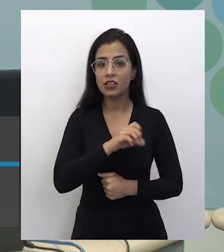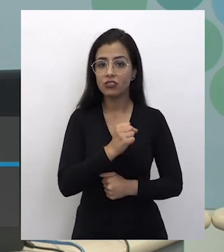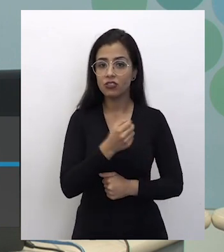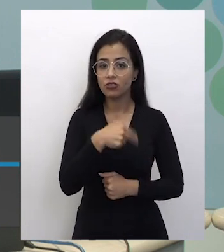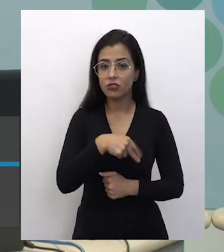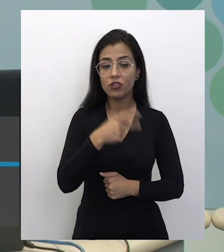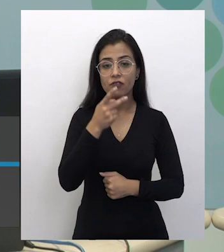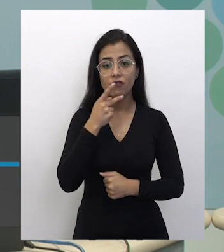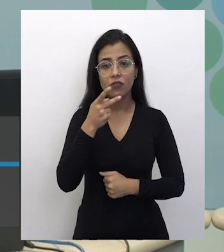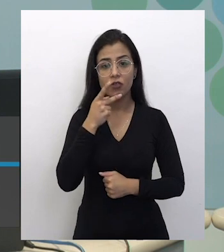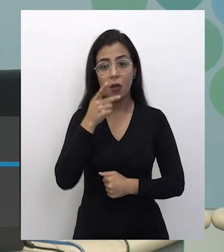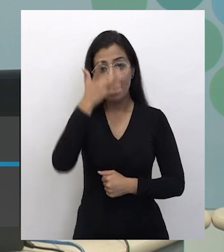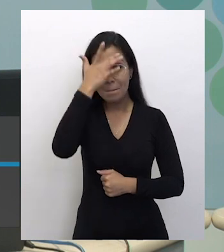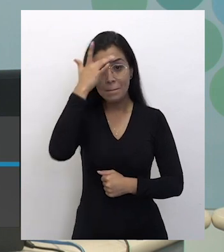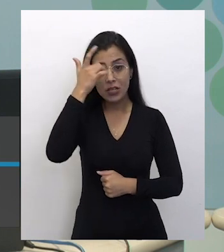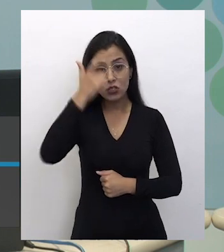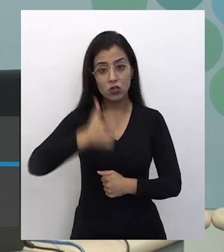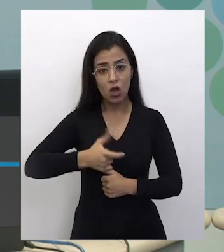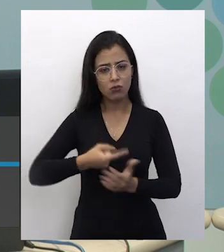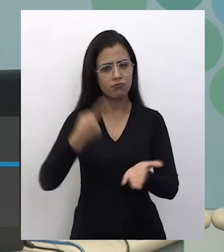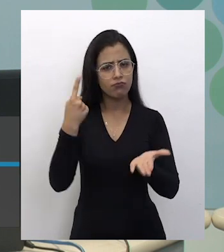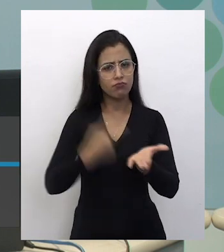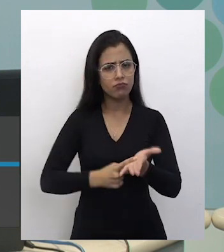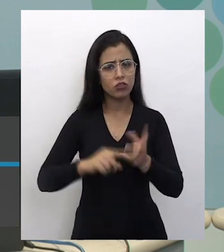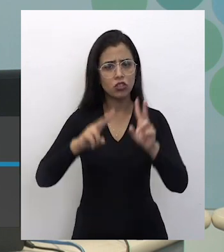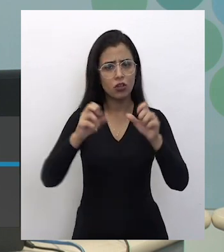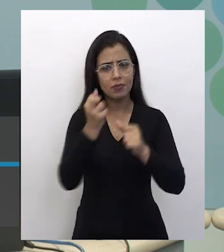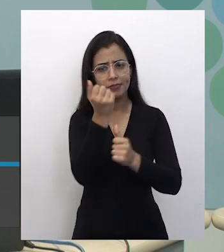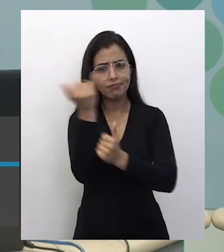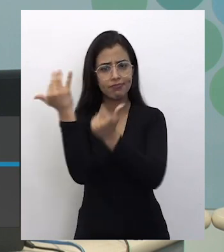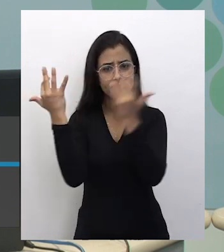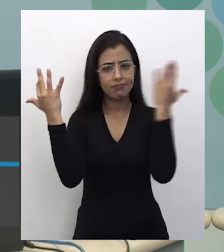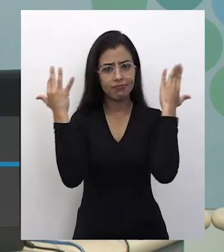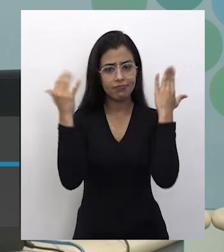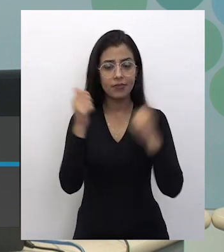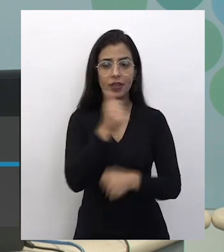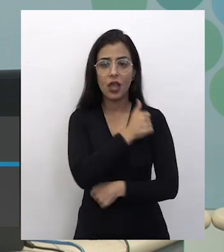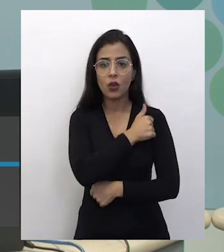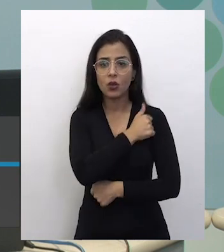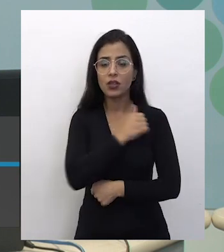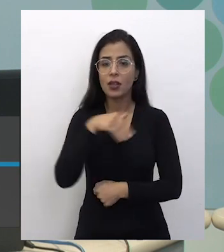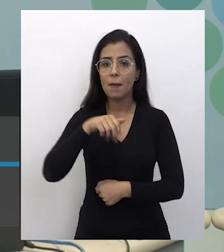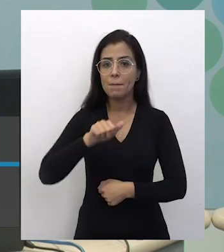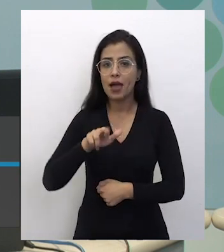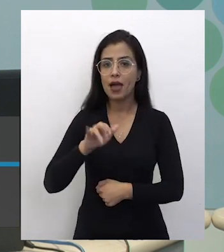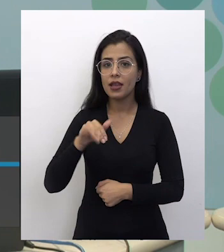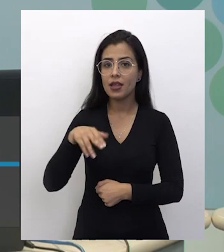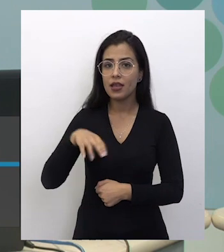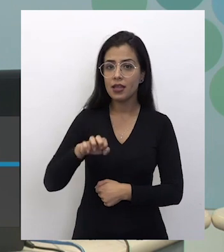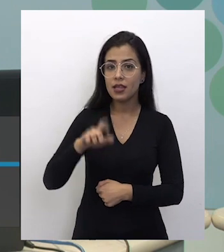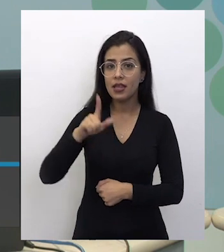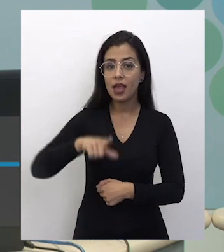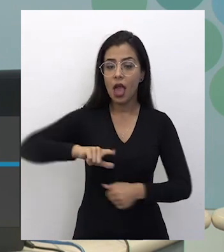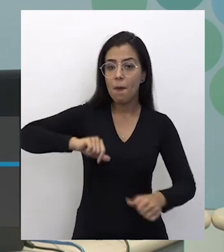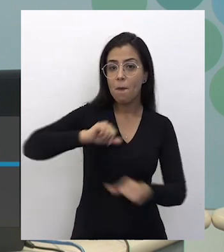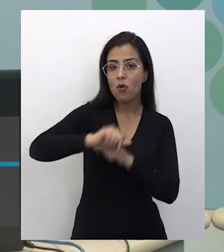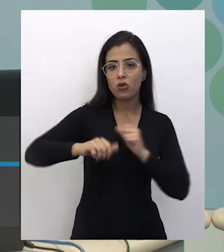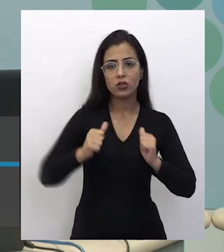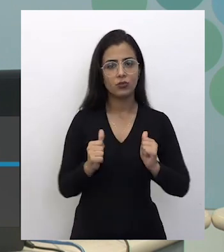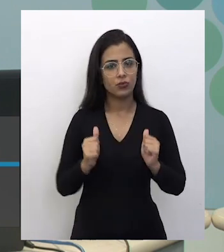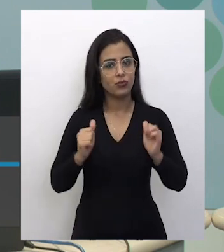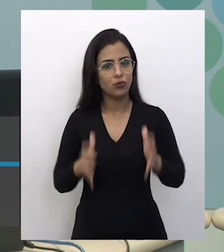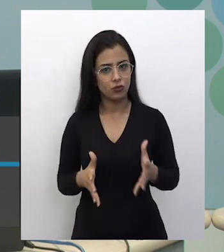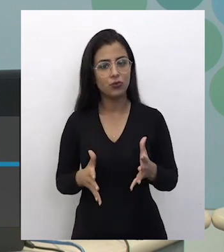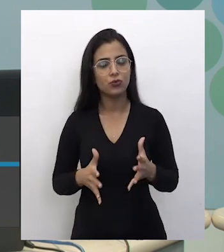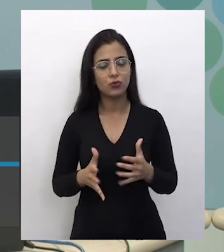pessoa comprometida com questões ambientais, né? A aluna Mariane, mudança de comportamento seria o novo eu, né? Pro